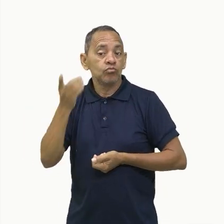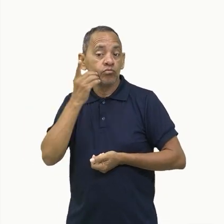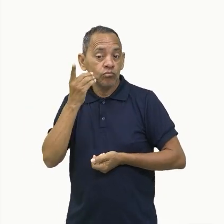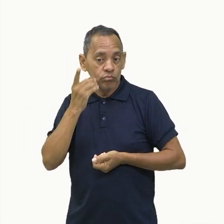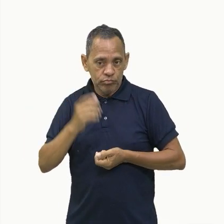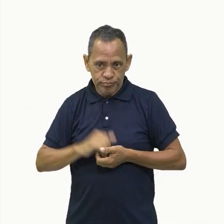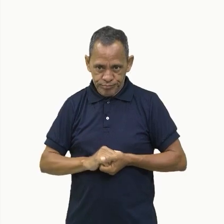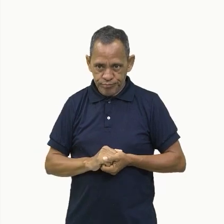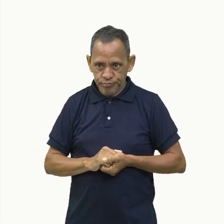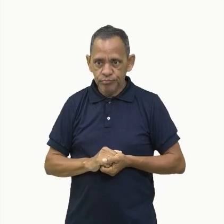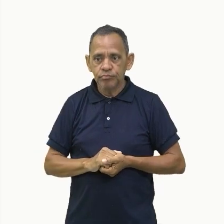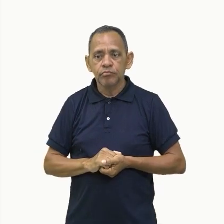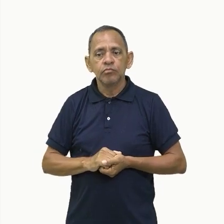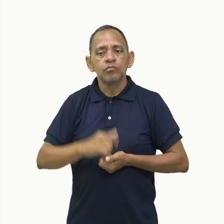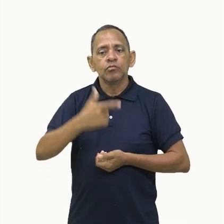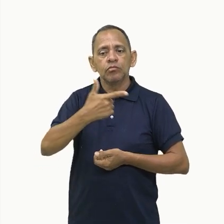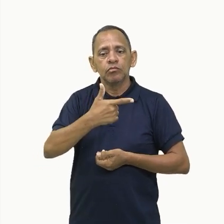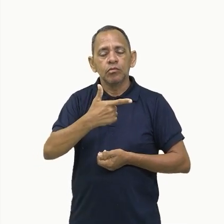dia, tá?